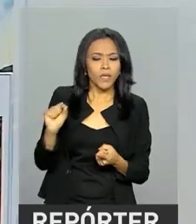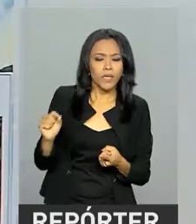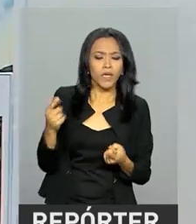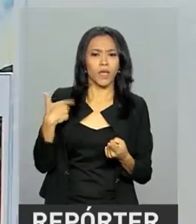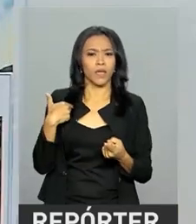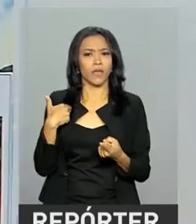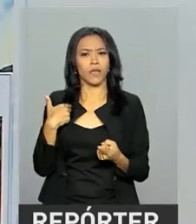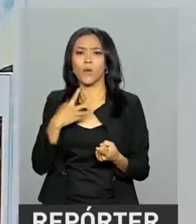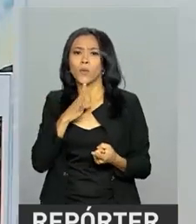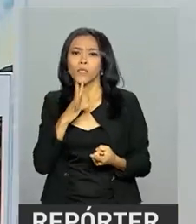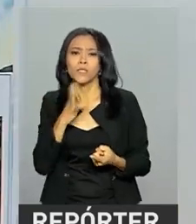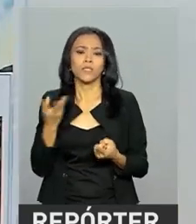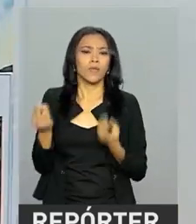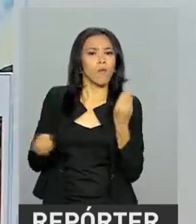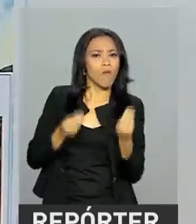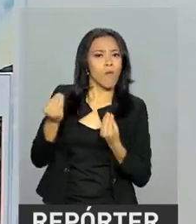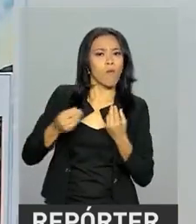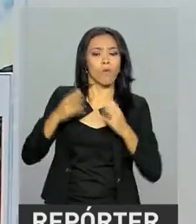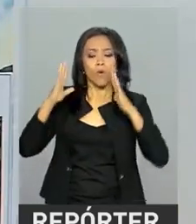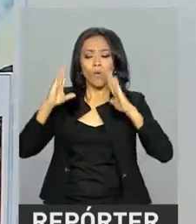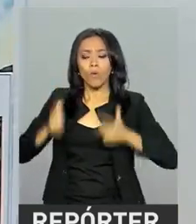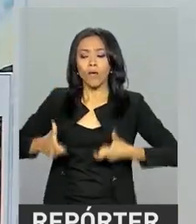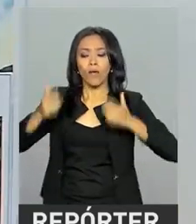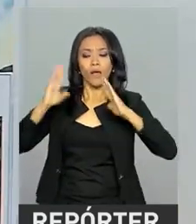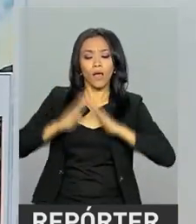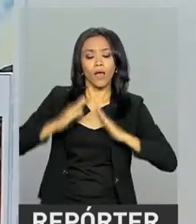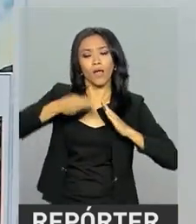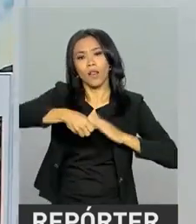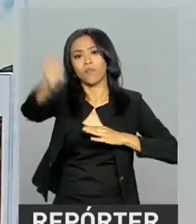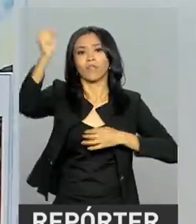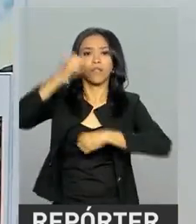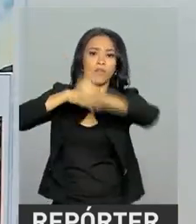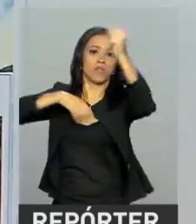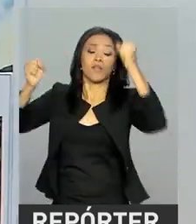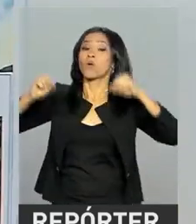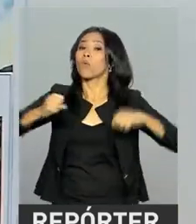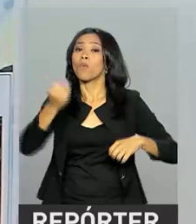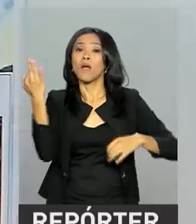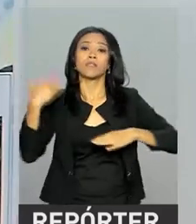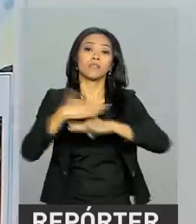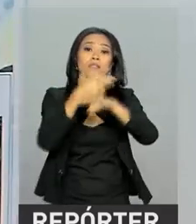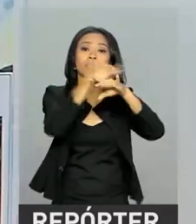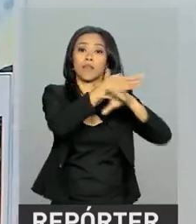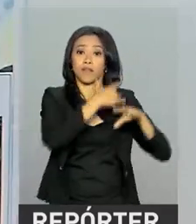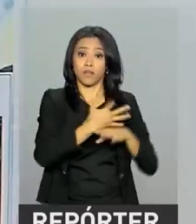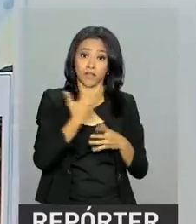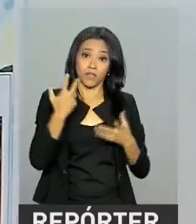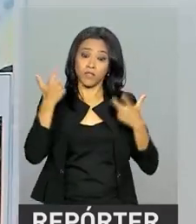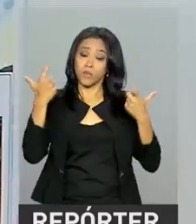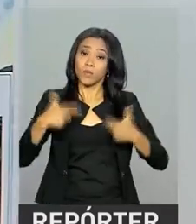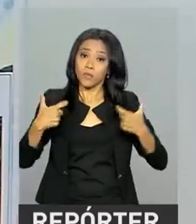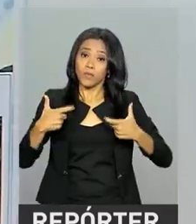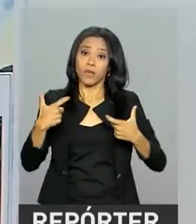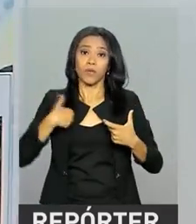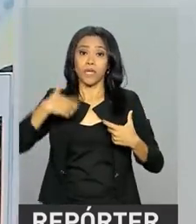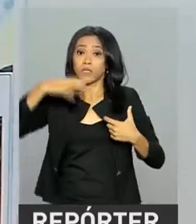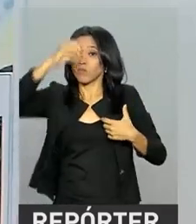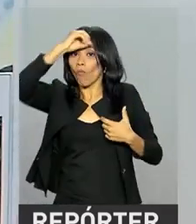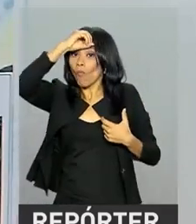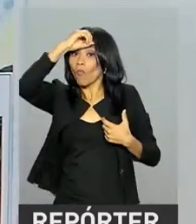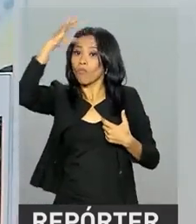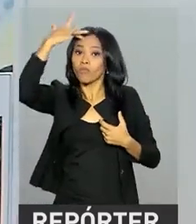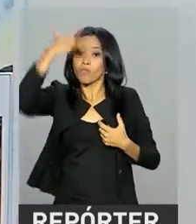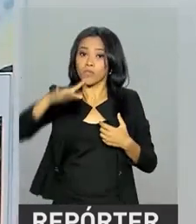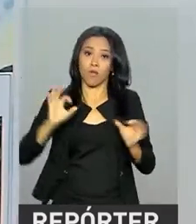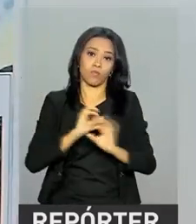uma interiorização? Quais são os abrigos? Quais são as cidades que vão acolher? Quais são as condições do abrigo? Porque eles não conhecem do